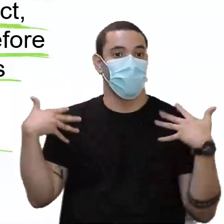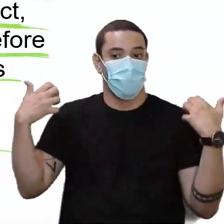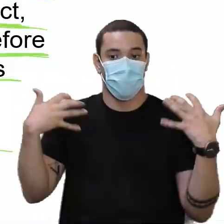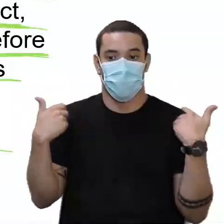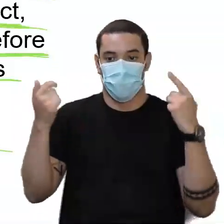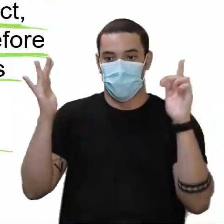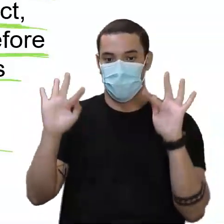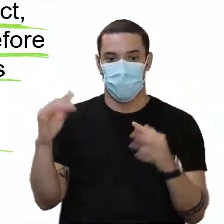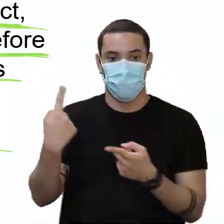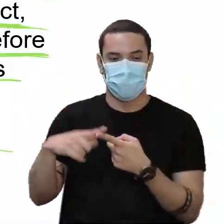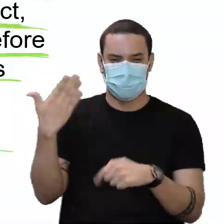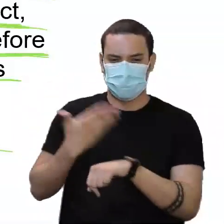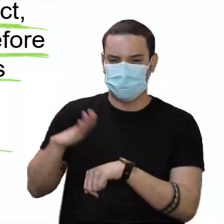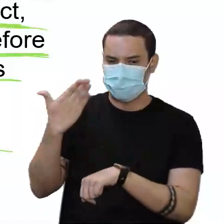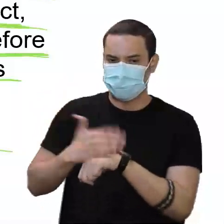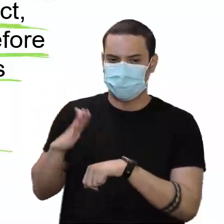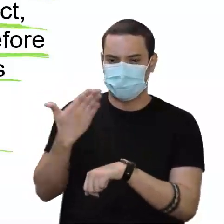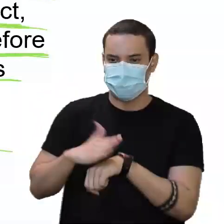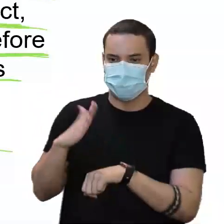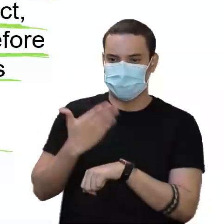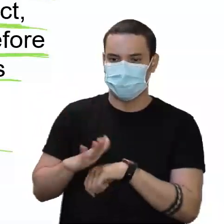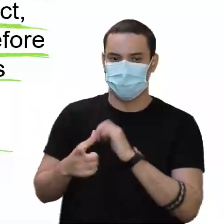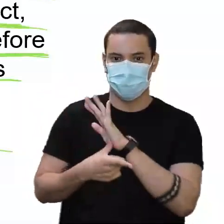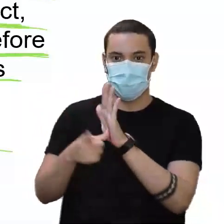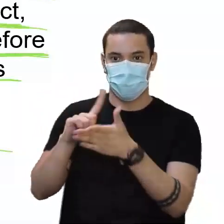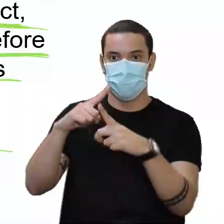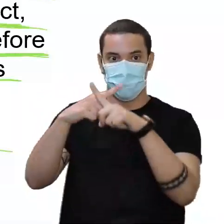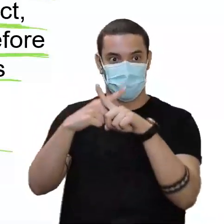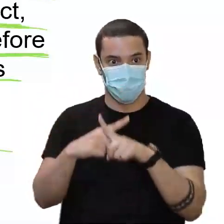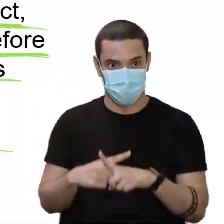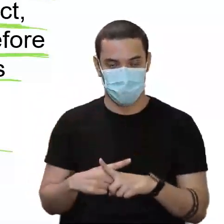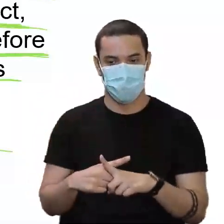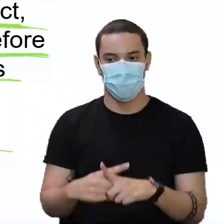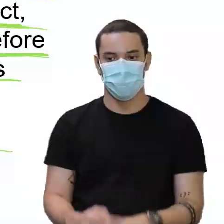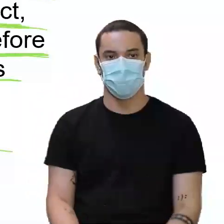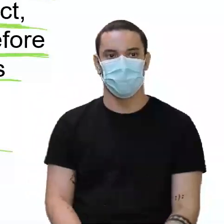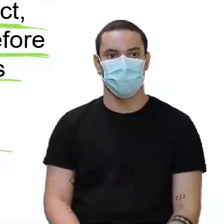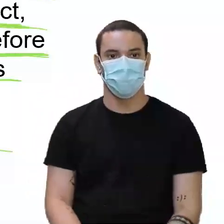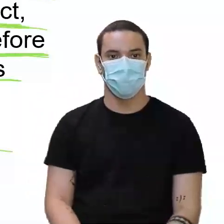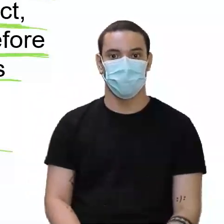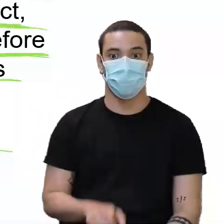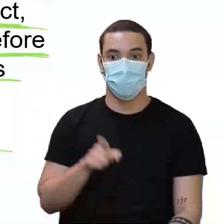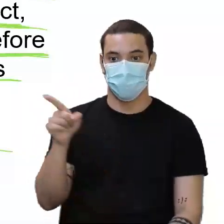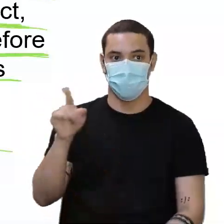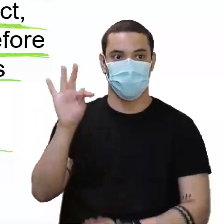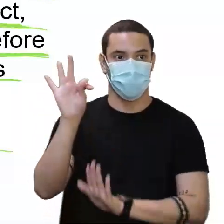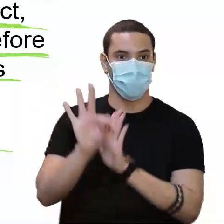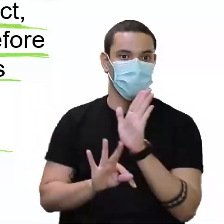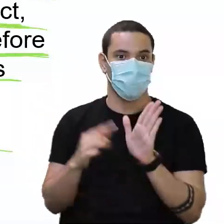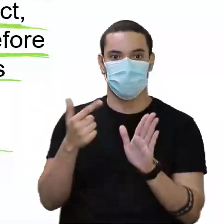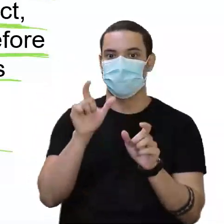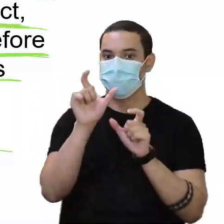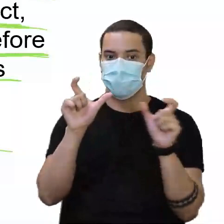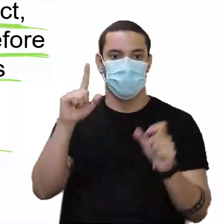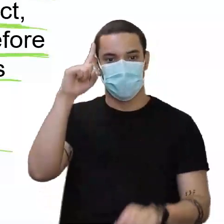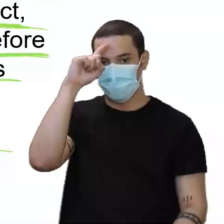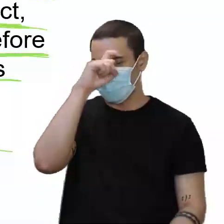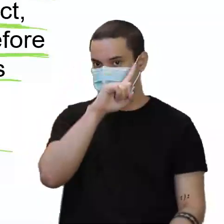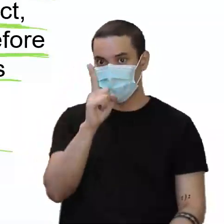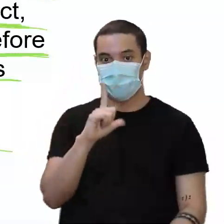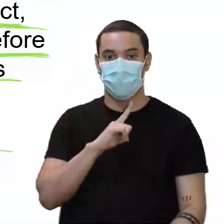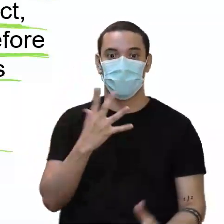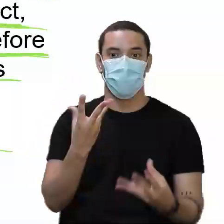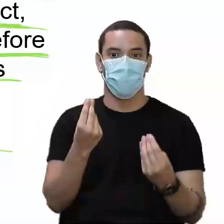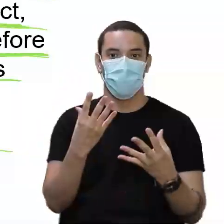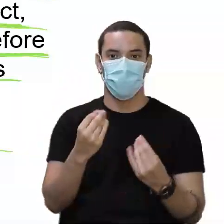tinham praticado bastante, né, antes da competição. Então, esse texto, ele não tem muitas palavras difíceis, tem muito